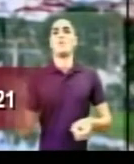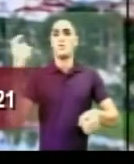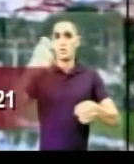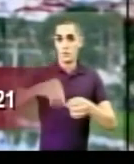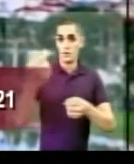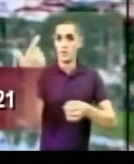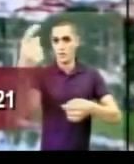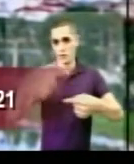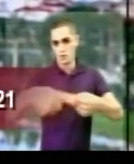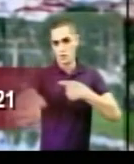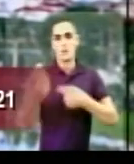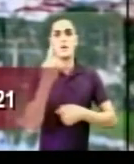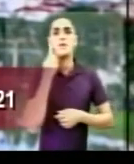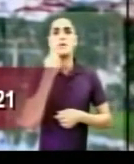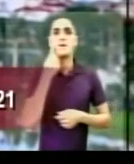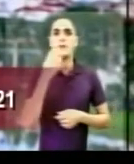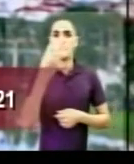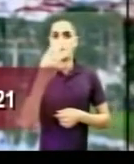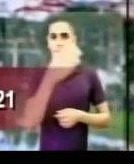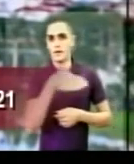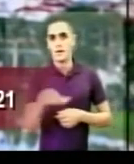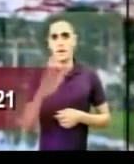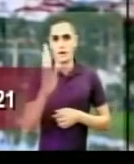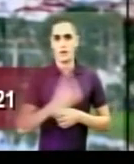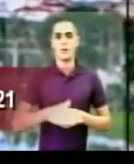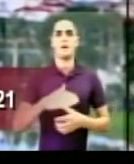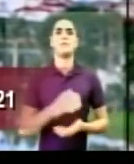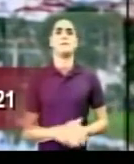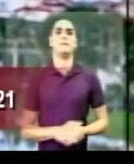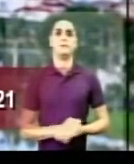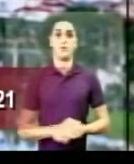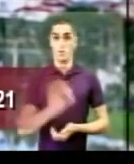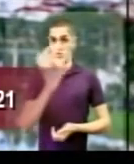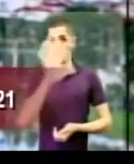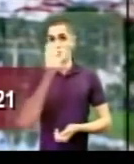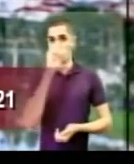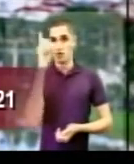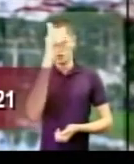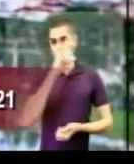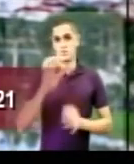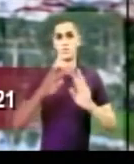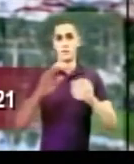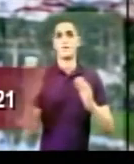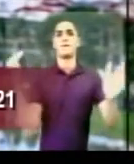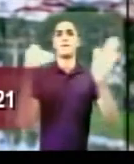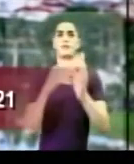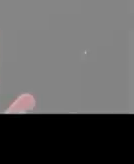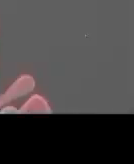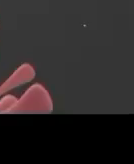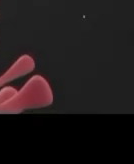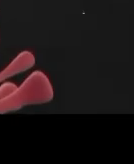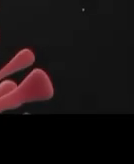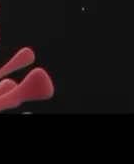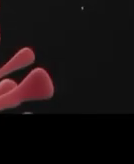volta na próxima sexta-feira, às 15h30 da tarde. Um ótimo fim de semana e até lá.